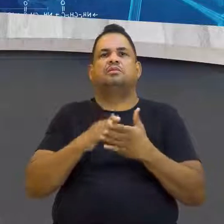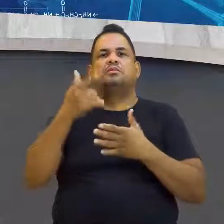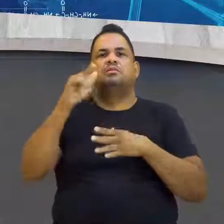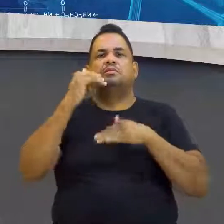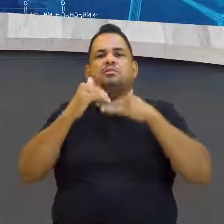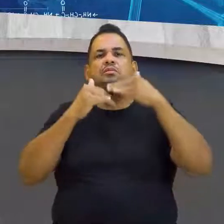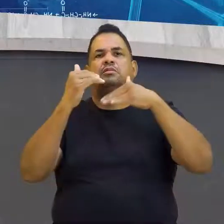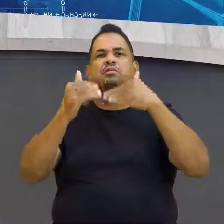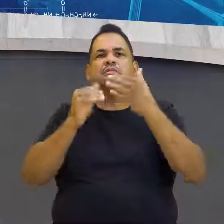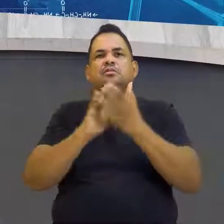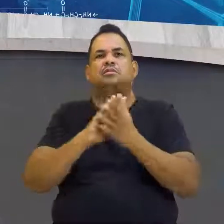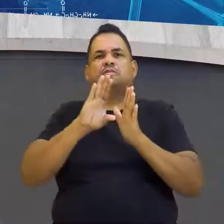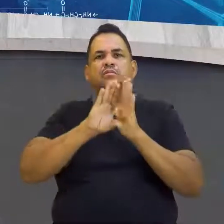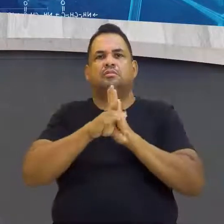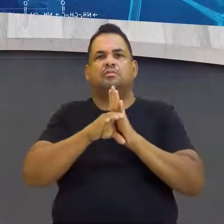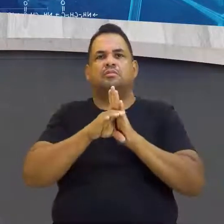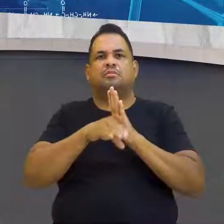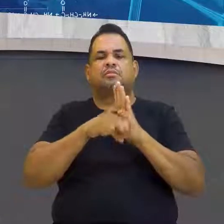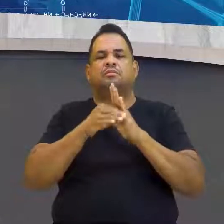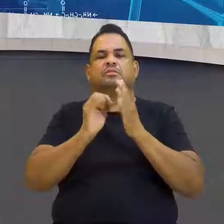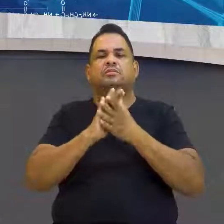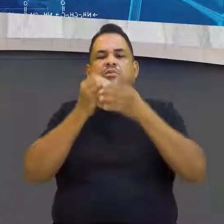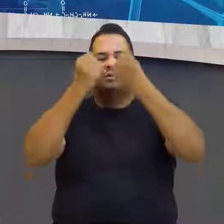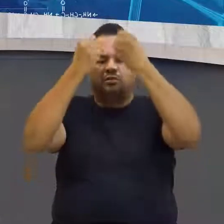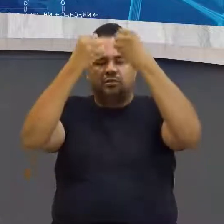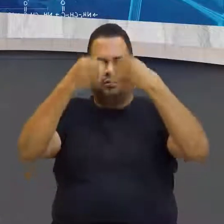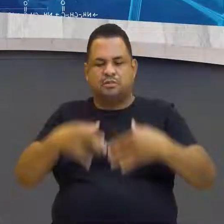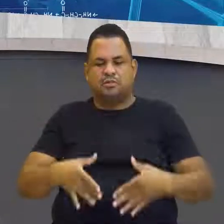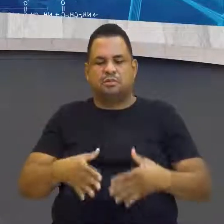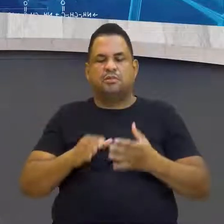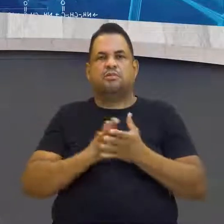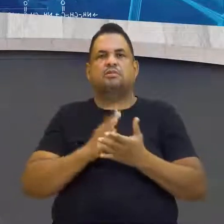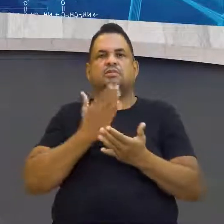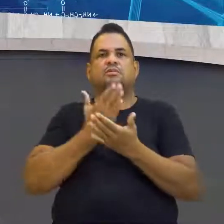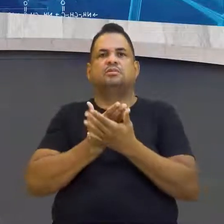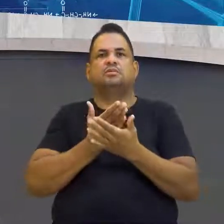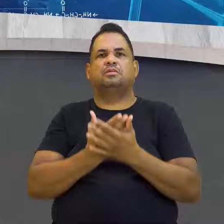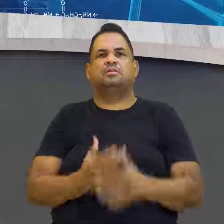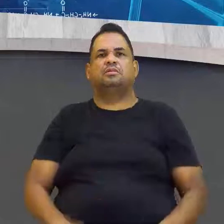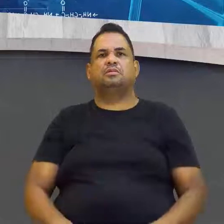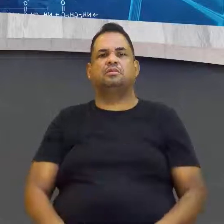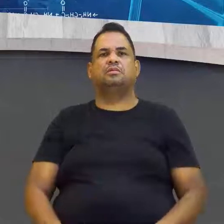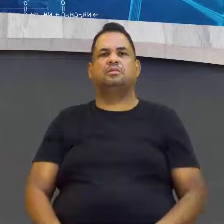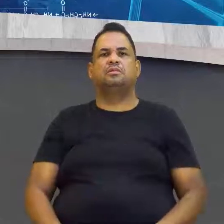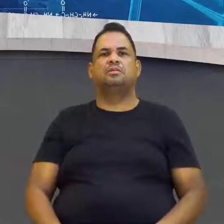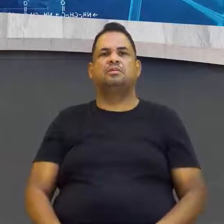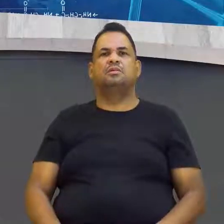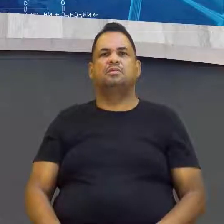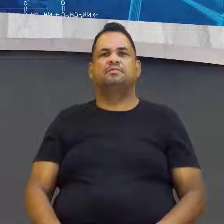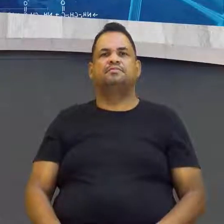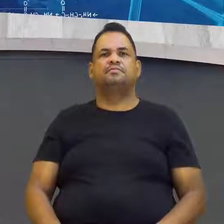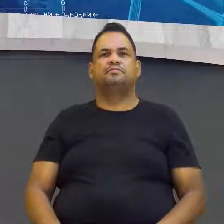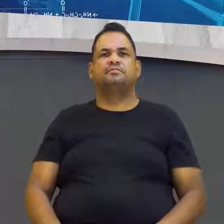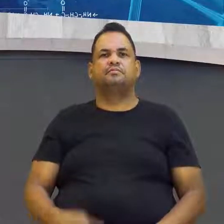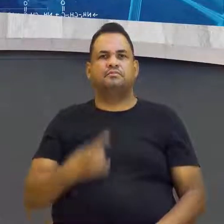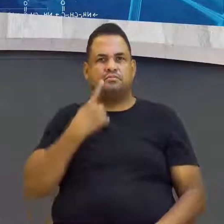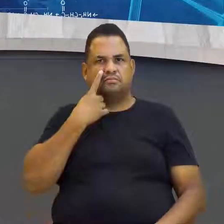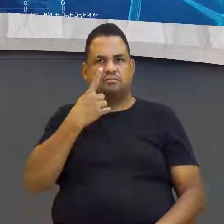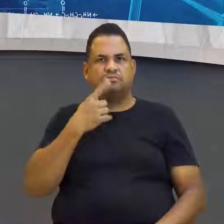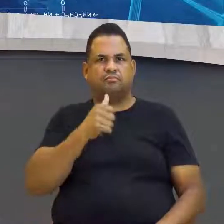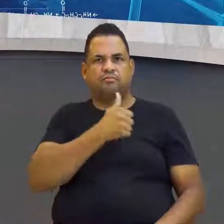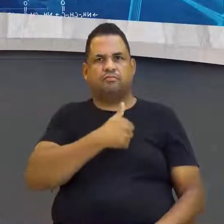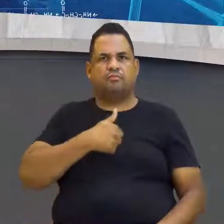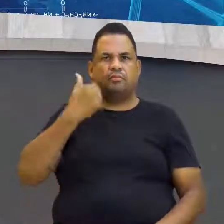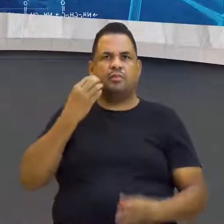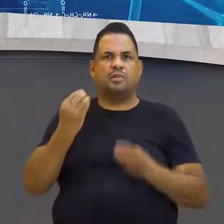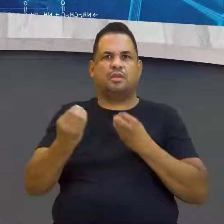desenvolver o conceito que foi abordado na nossa aula. Então, vamos ver as alternativas dessa questão para a gente ver o melhor modo